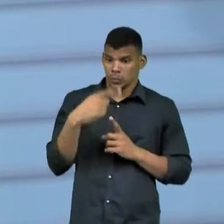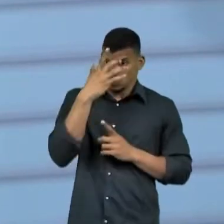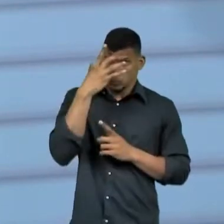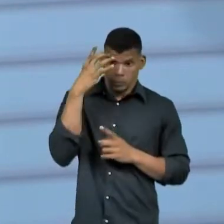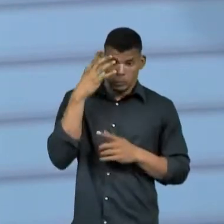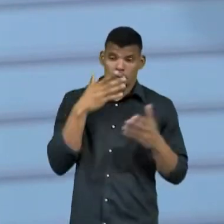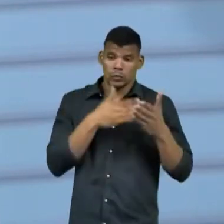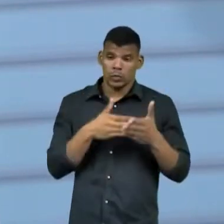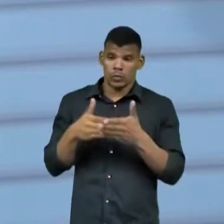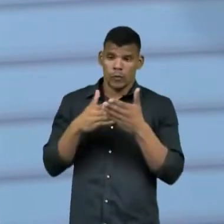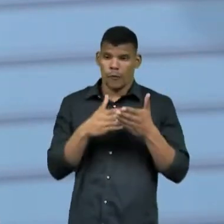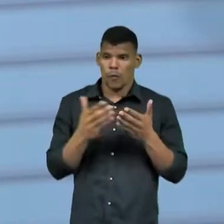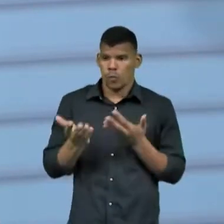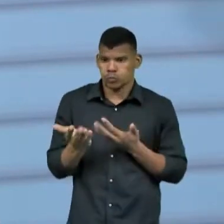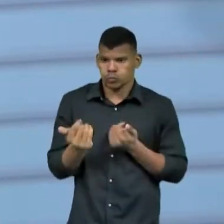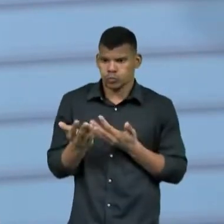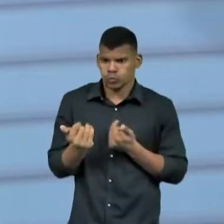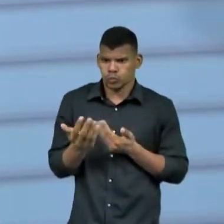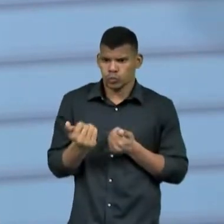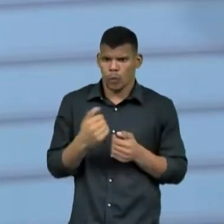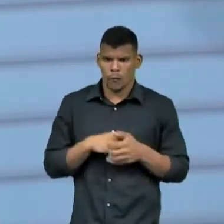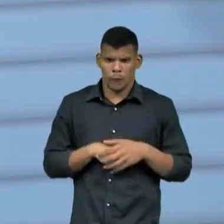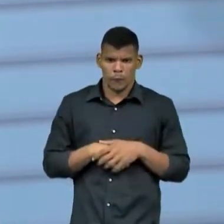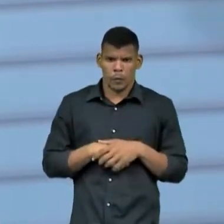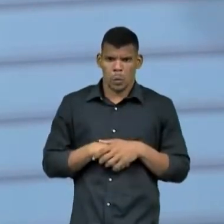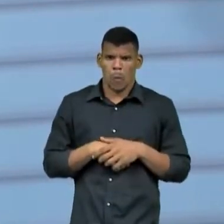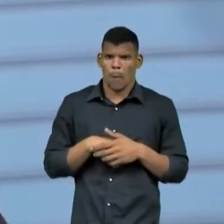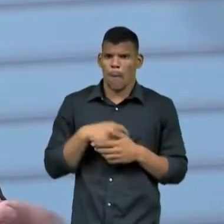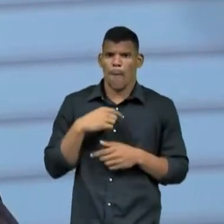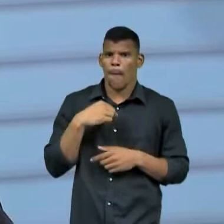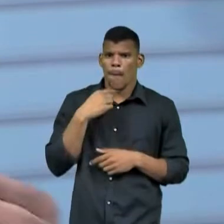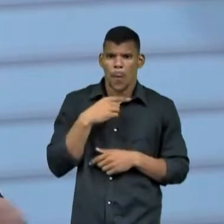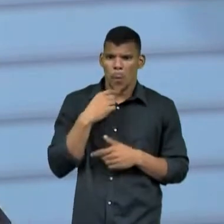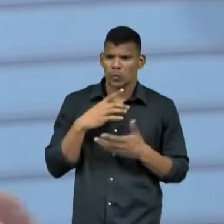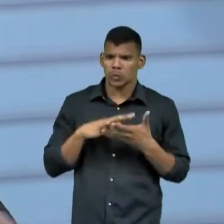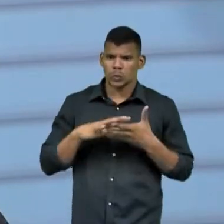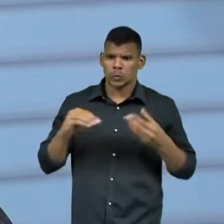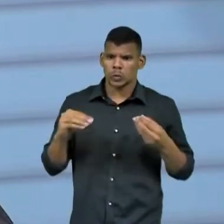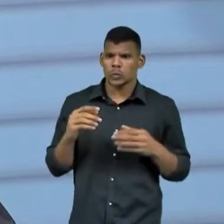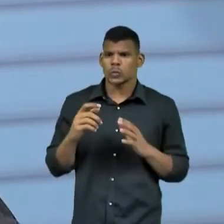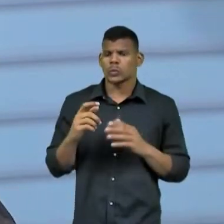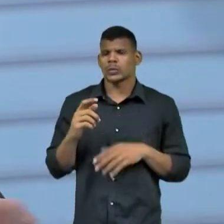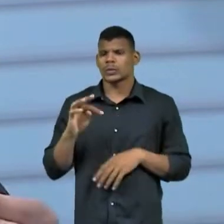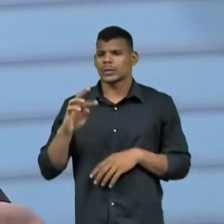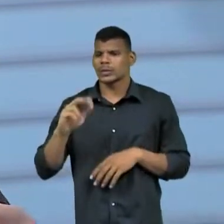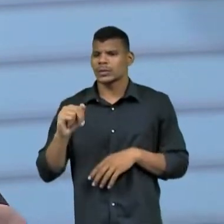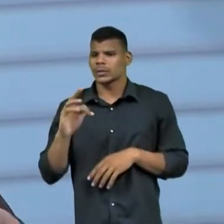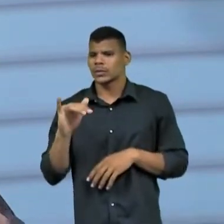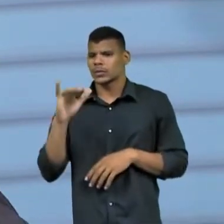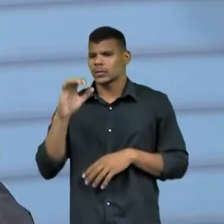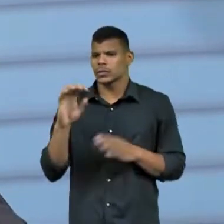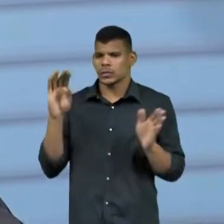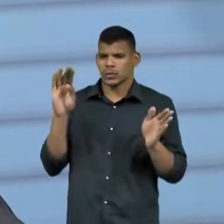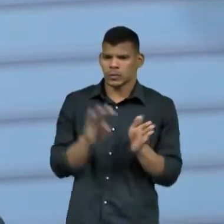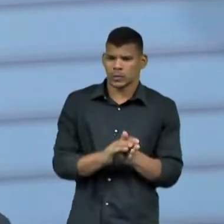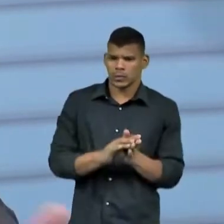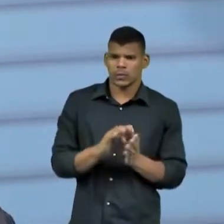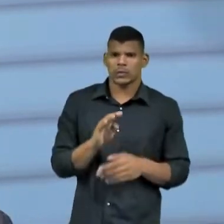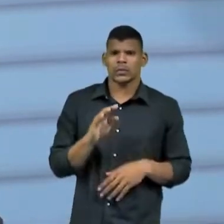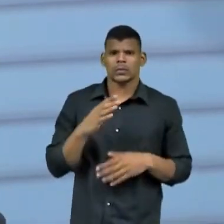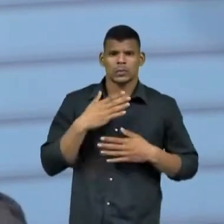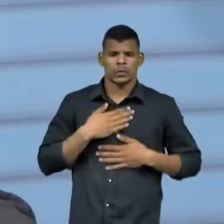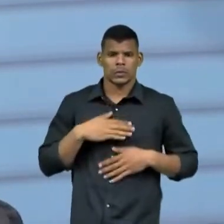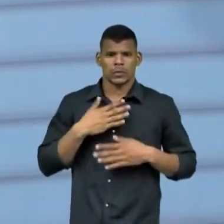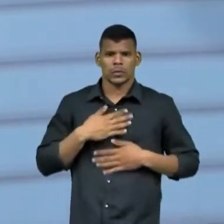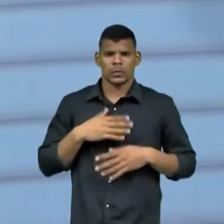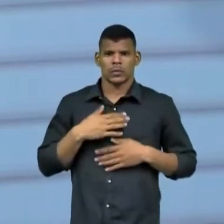desafio jovem e não não não tinham conseguido se recuperar mas estavam ainda no tráfico e tal né quando a gente chegava lá disse mugin Fique tranquilo